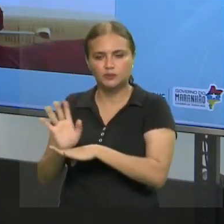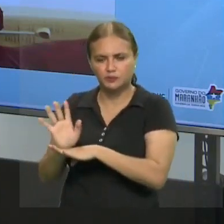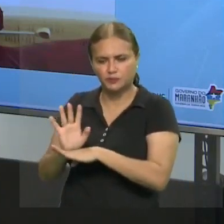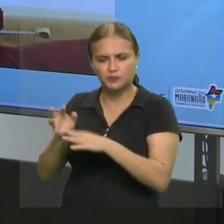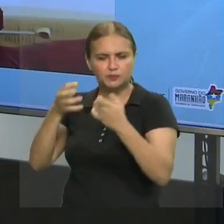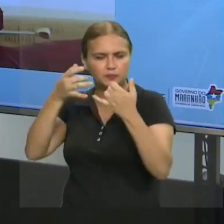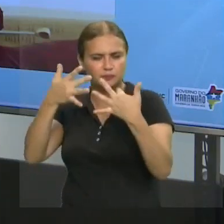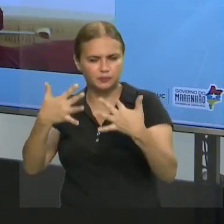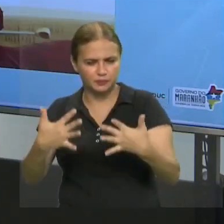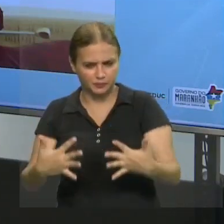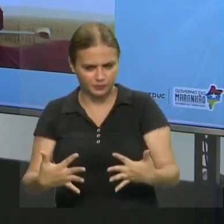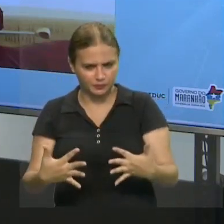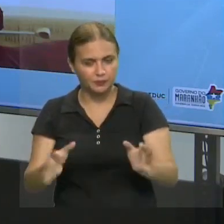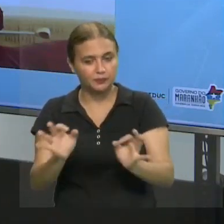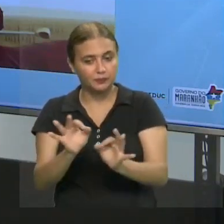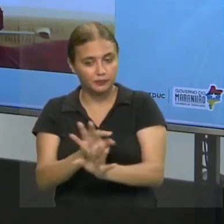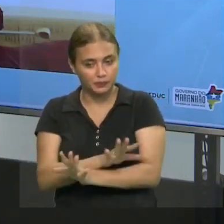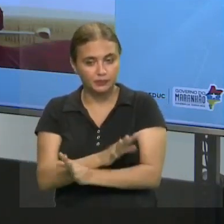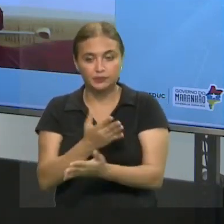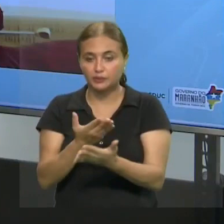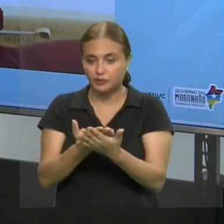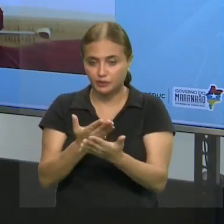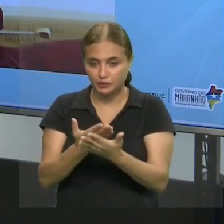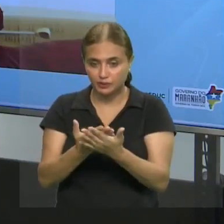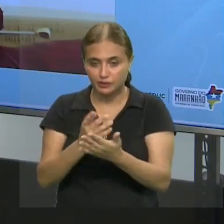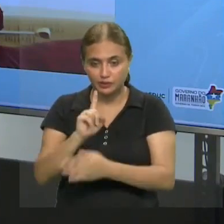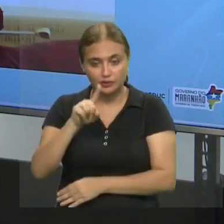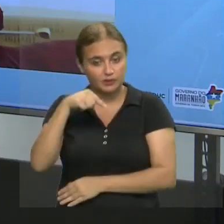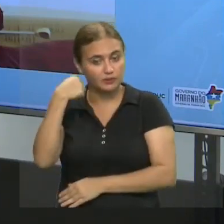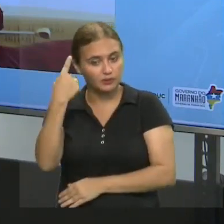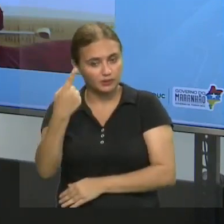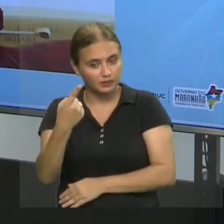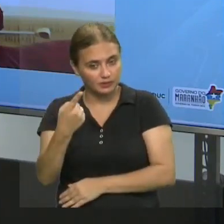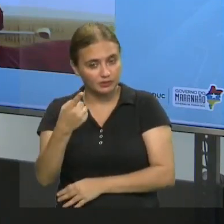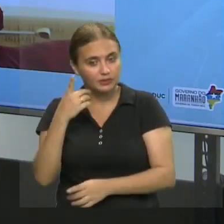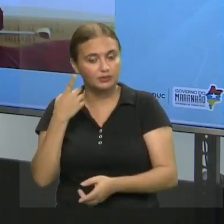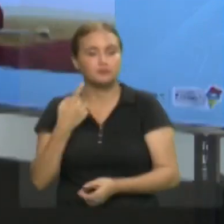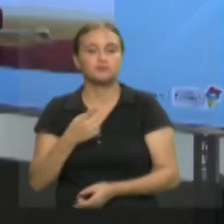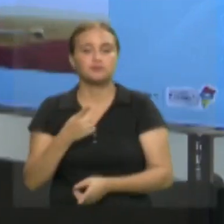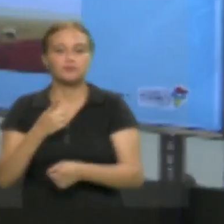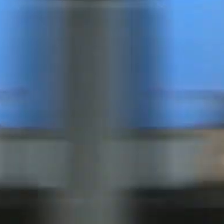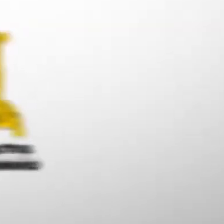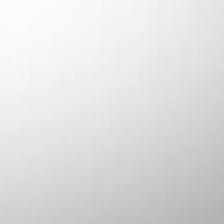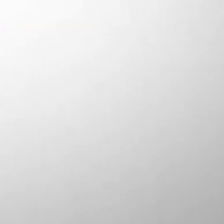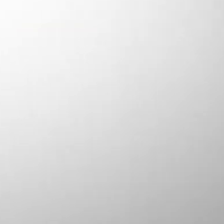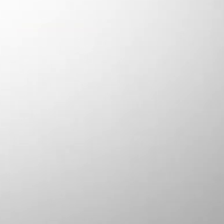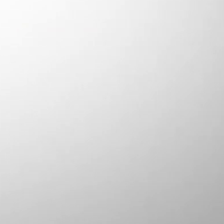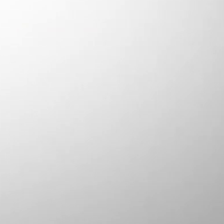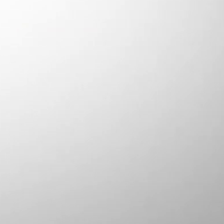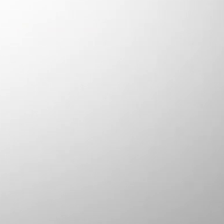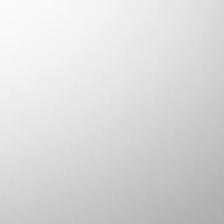explicação, a gente encerra a aula por hoje e a gente vai se encontrar na próxima aula. Até breve.